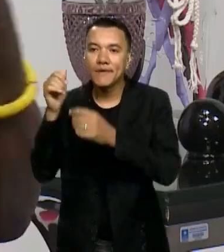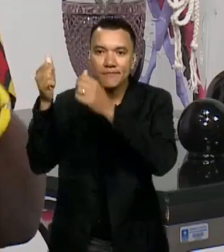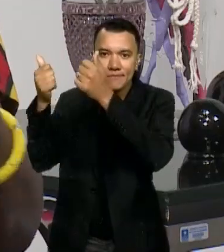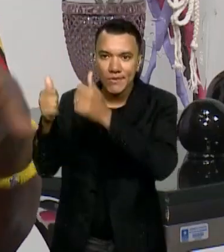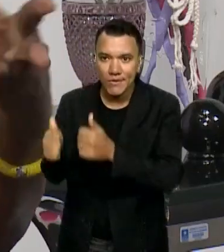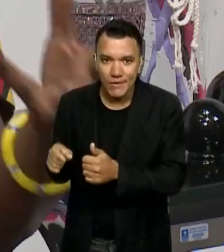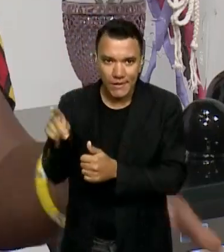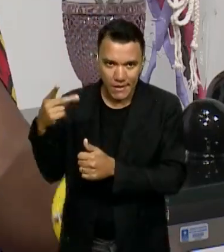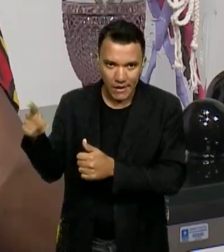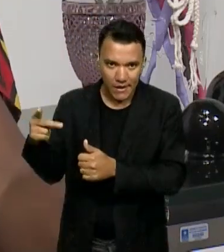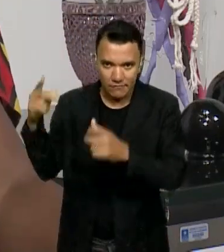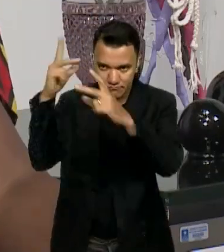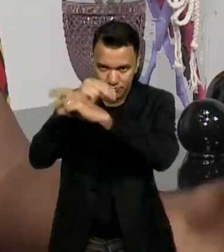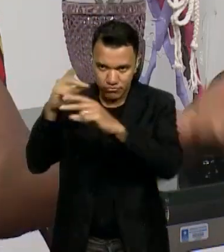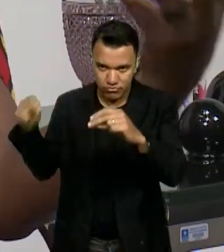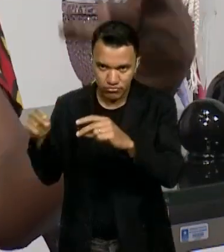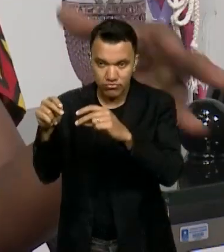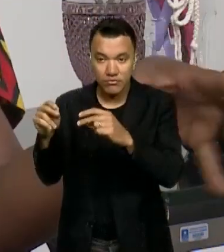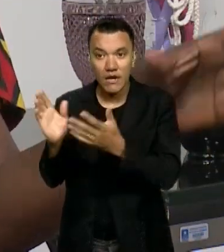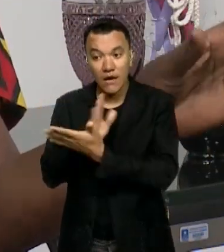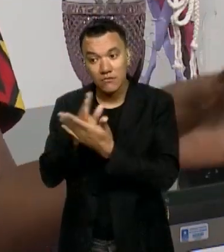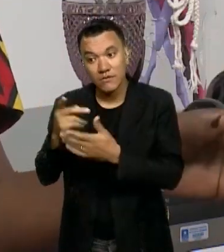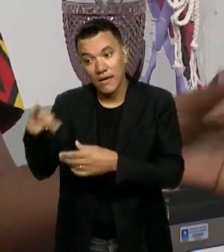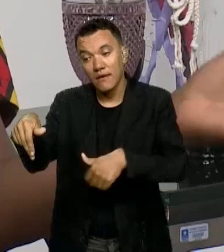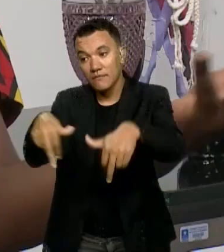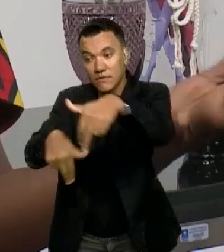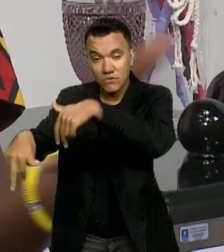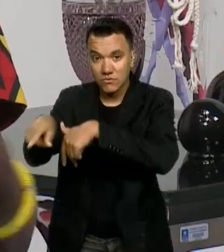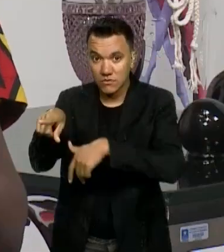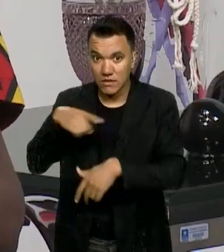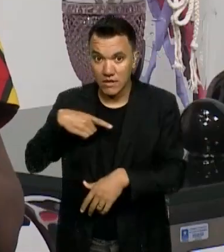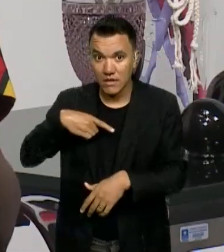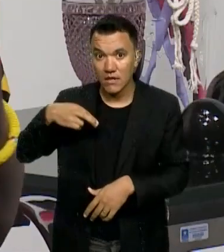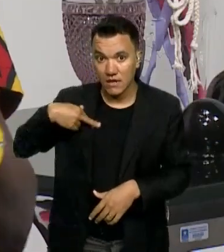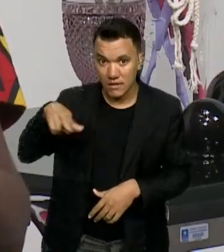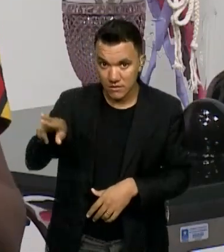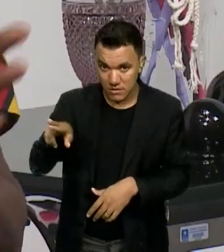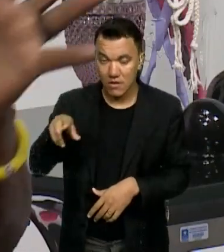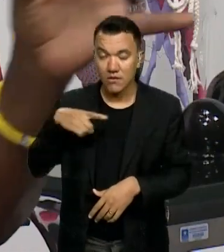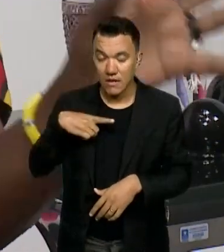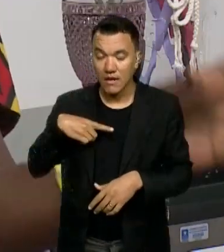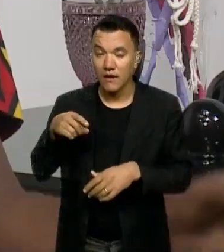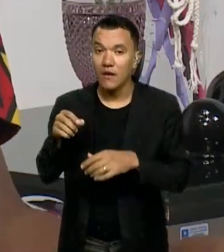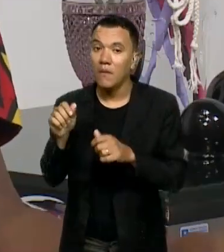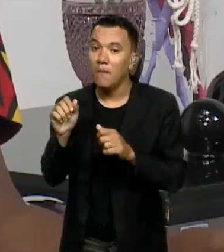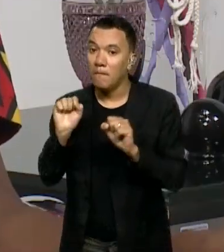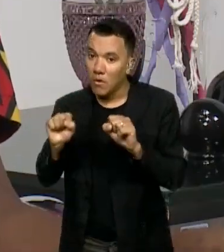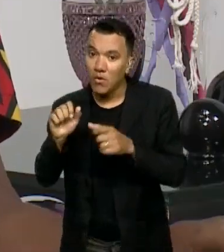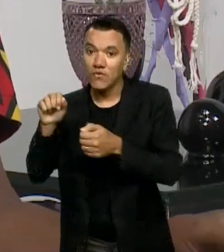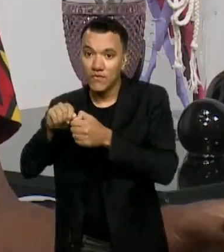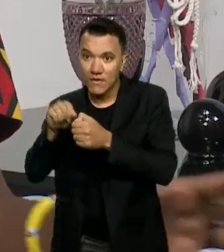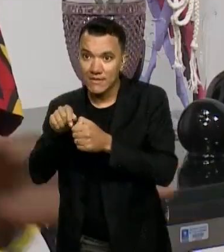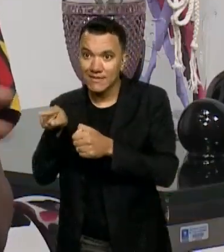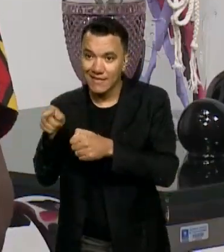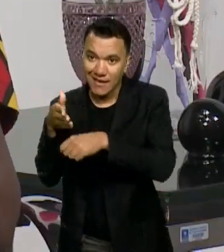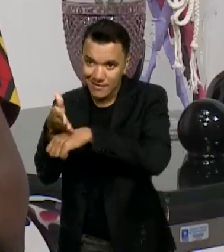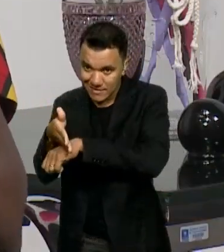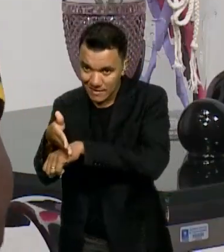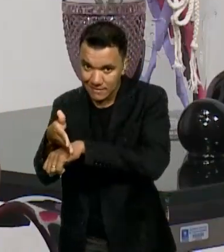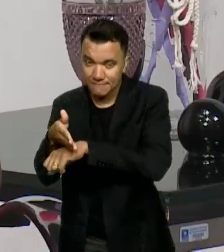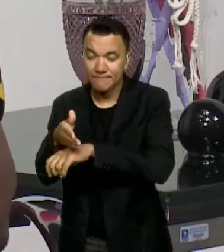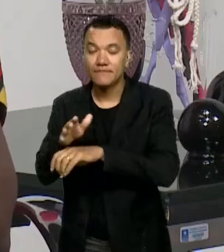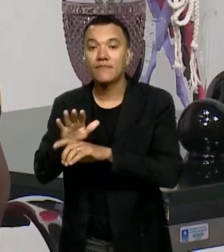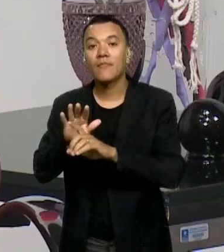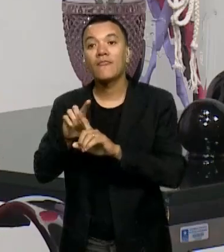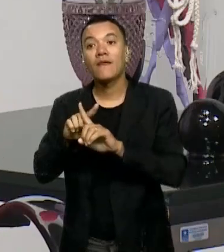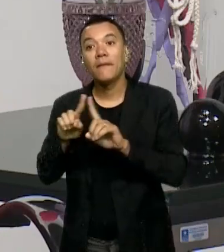vodum, que é de domínio só das pessoas que têm essa liberdade para estar fazendo esses acessos. Mas